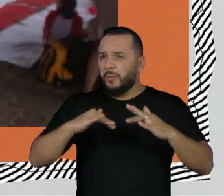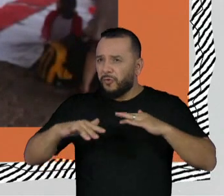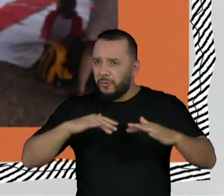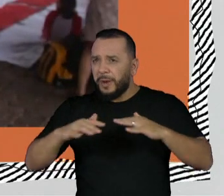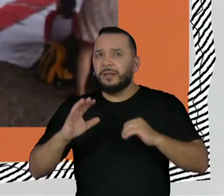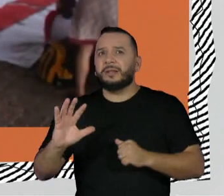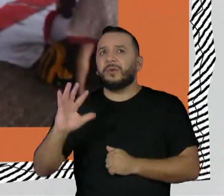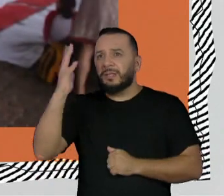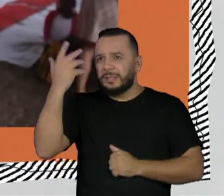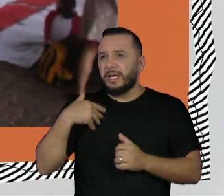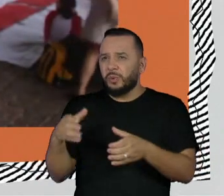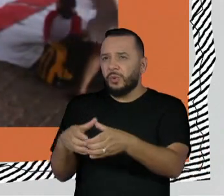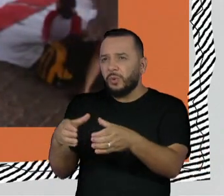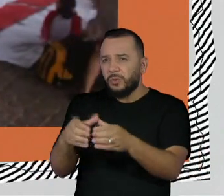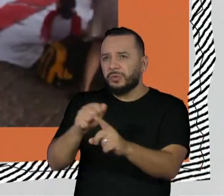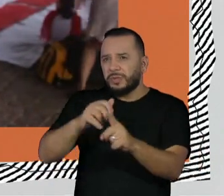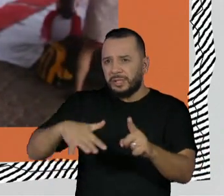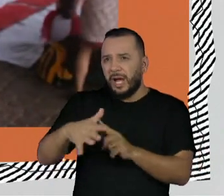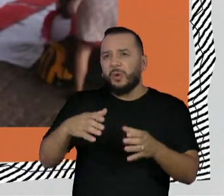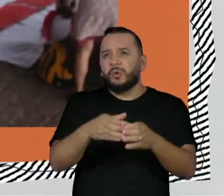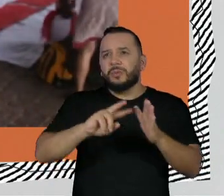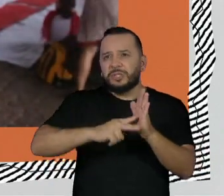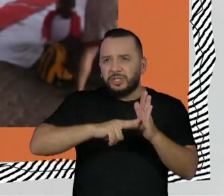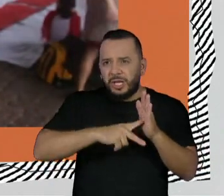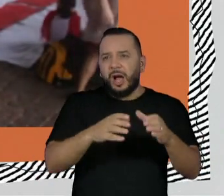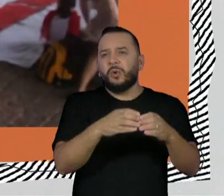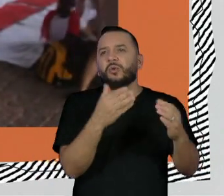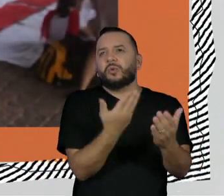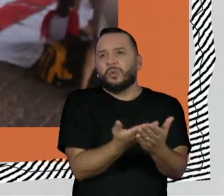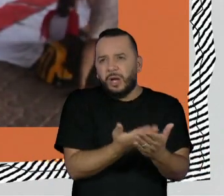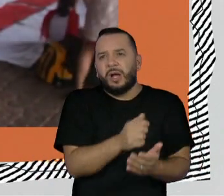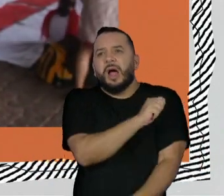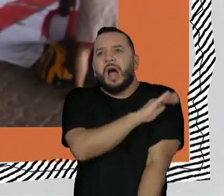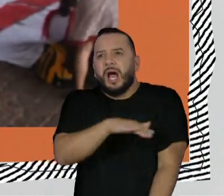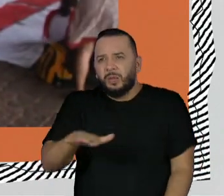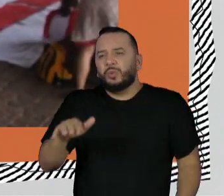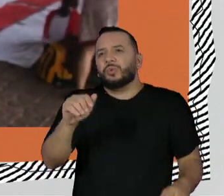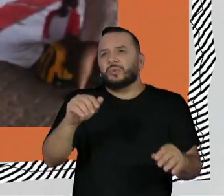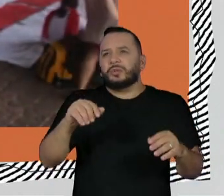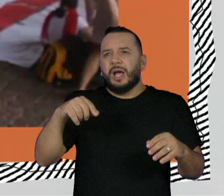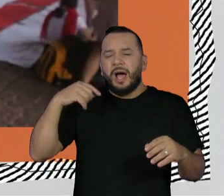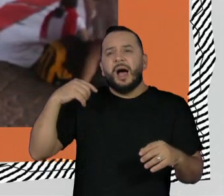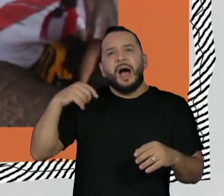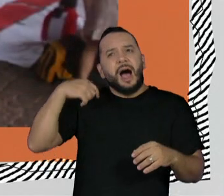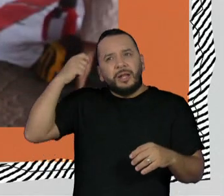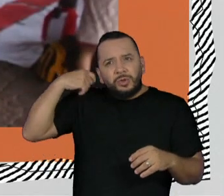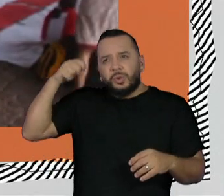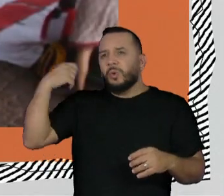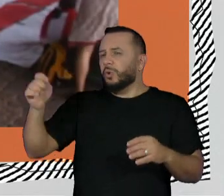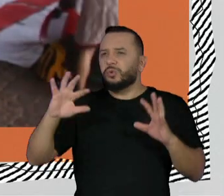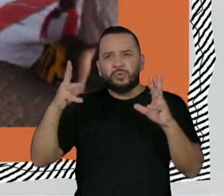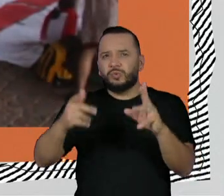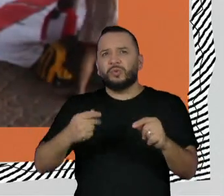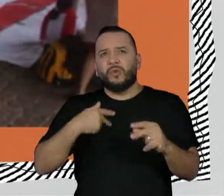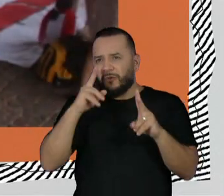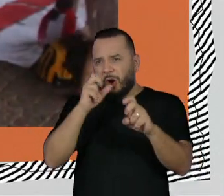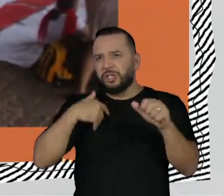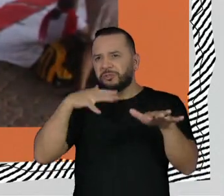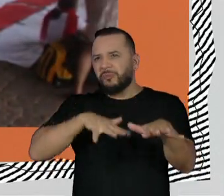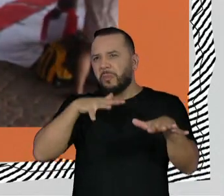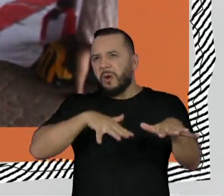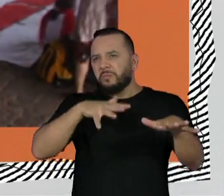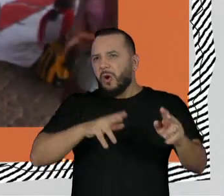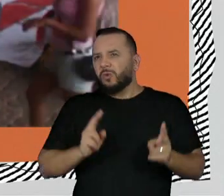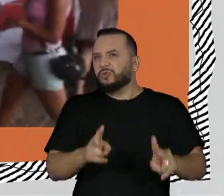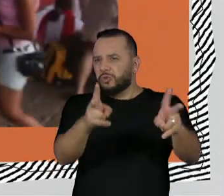movimentos sociais, com o movimento sindical, o movimento estudantil, com os artistas, se consolidem cada vez mais e a